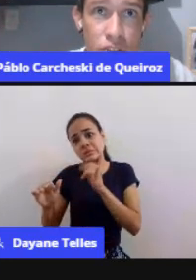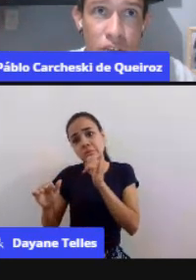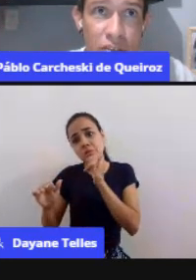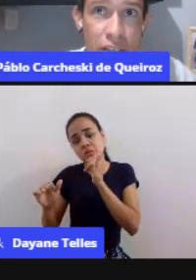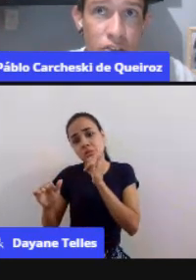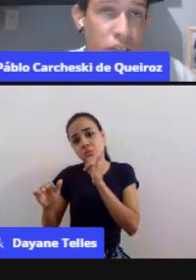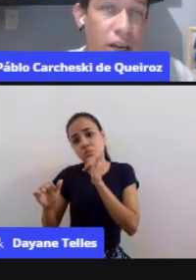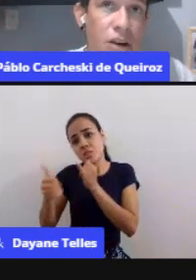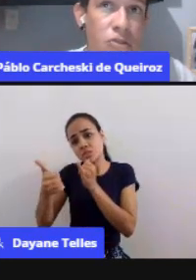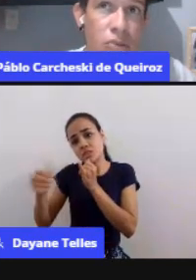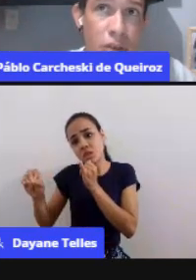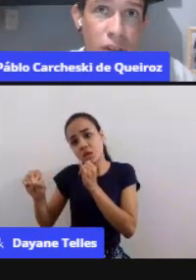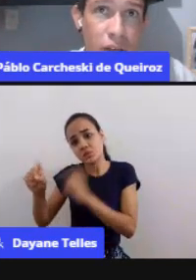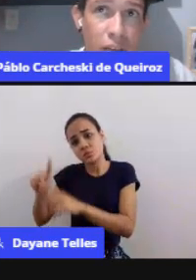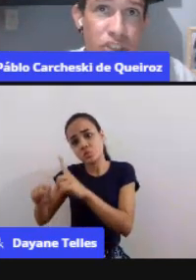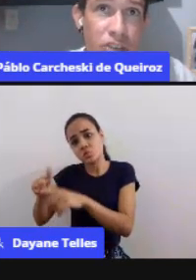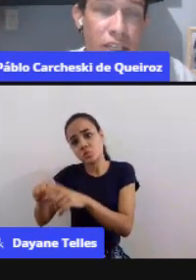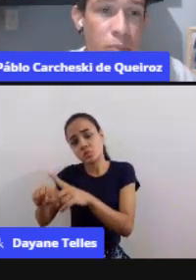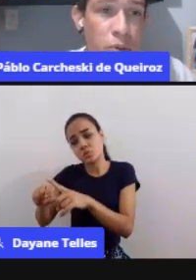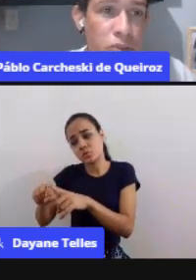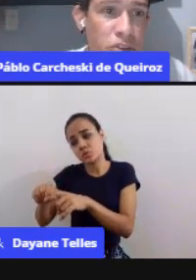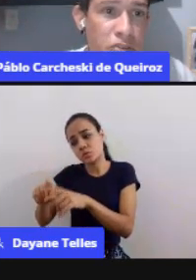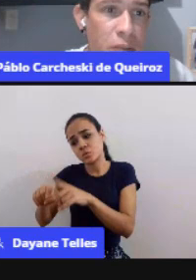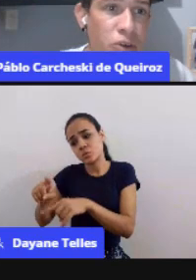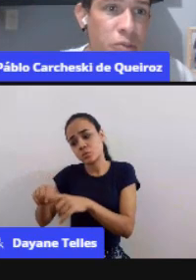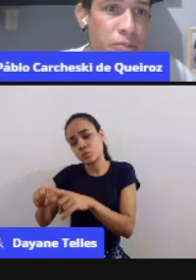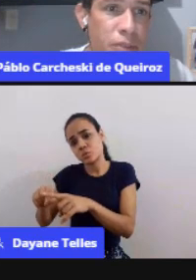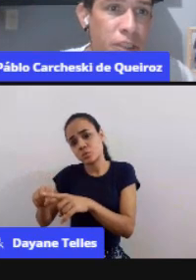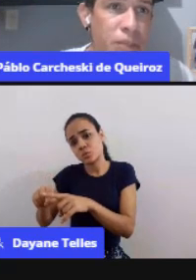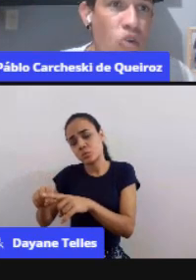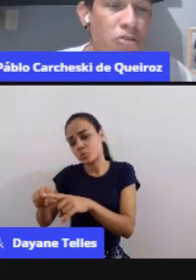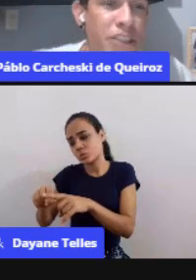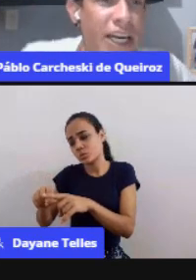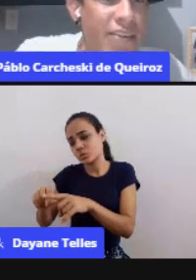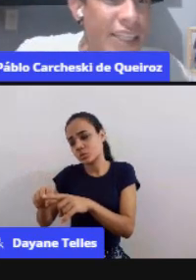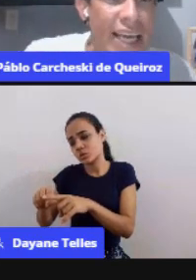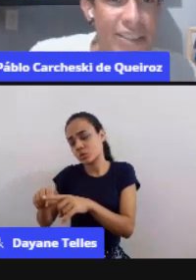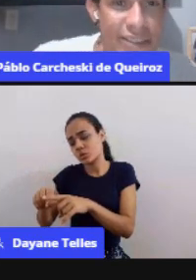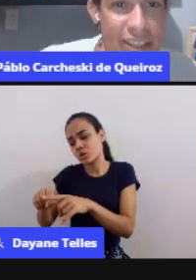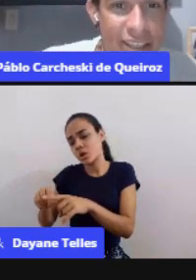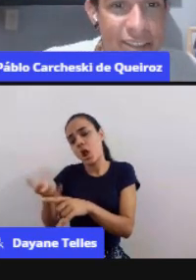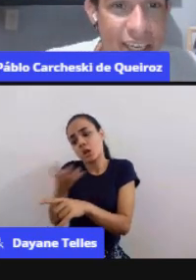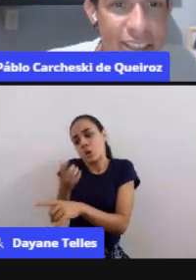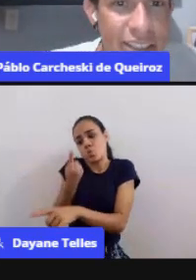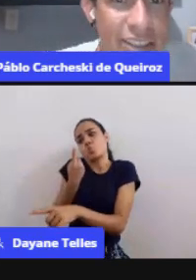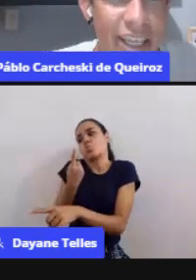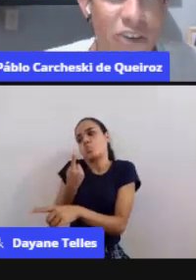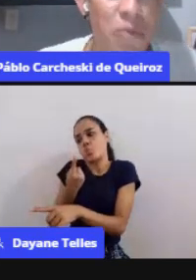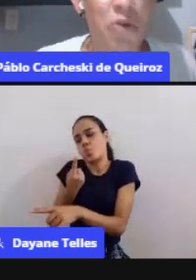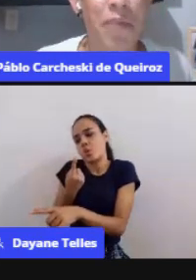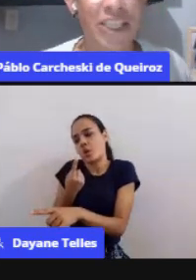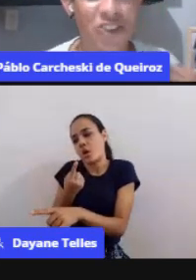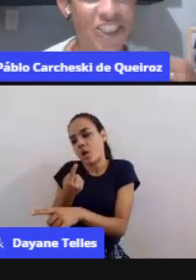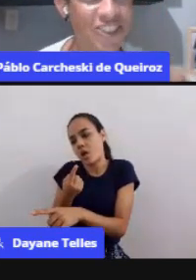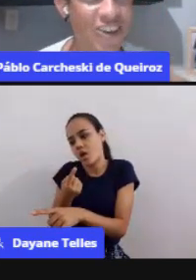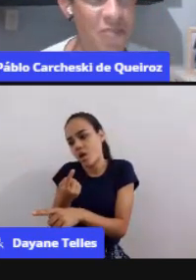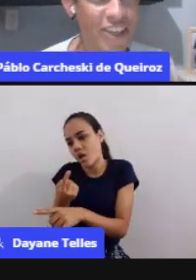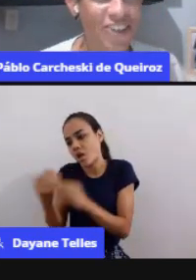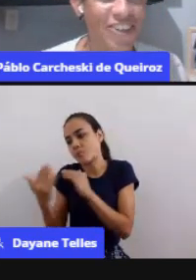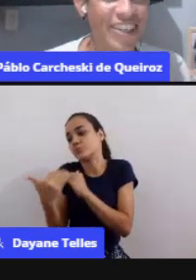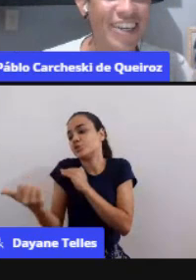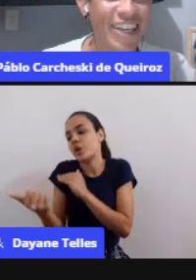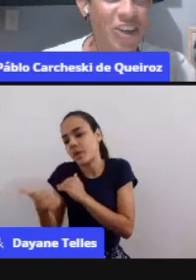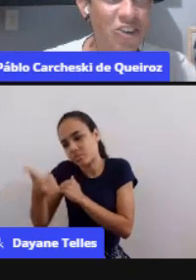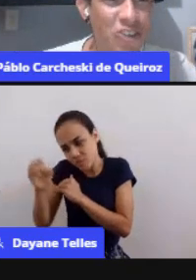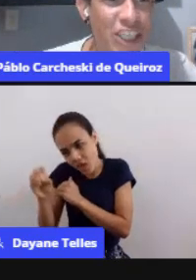pague menos do que se eu só quero levar um. Aí eu chego lá, tem uma promoção que fala para eu, me convida a levar 10. Será que, e aí, como que eu penso nisso, né?